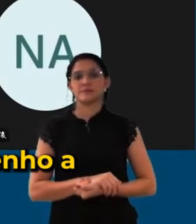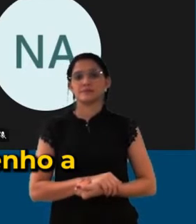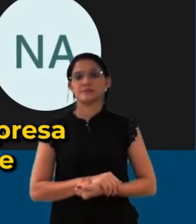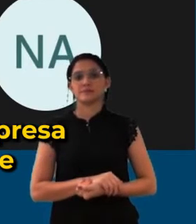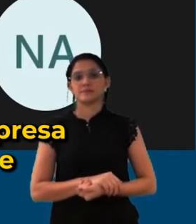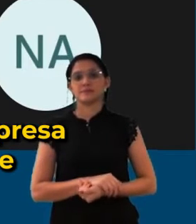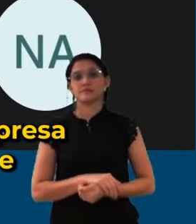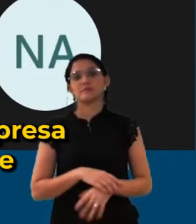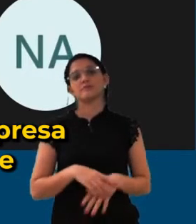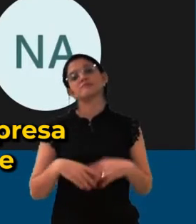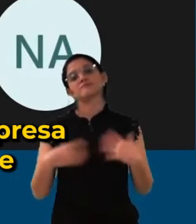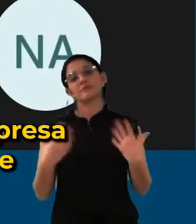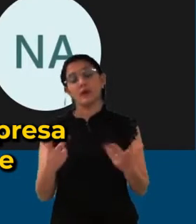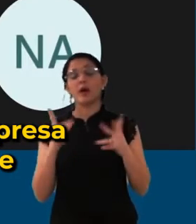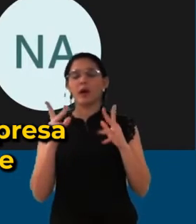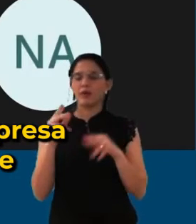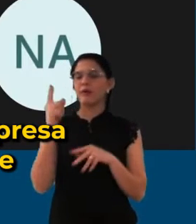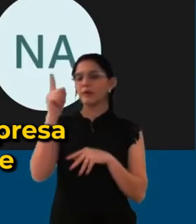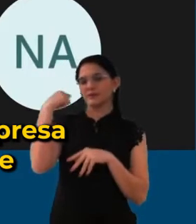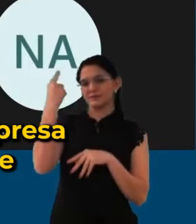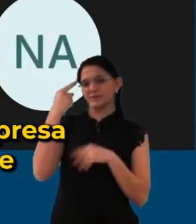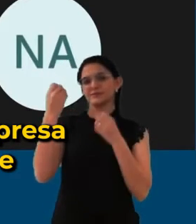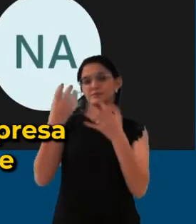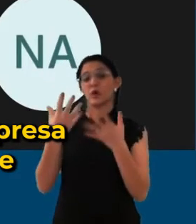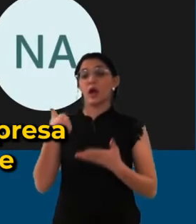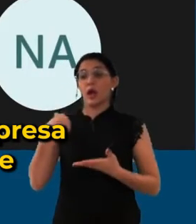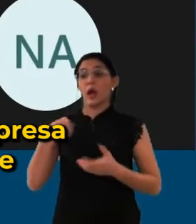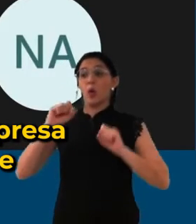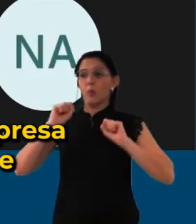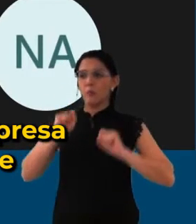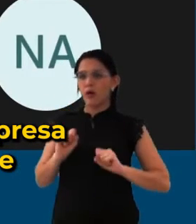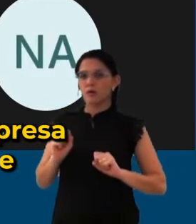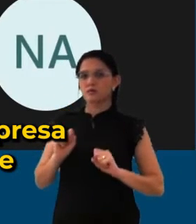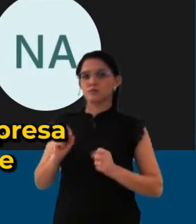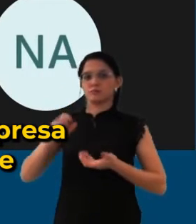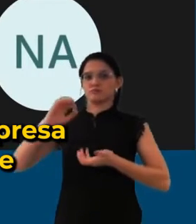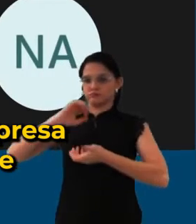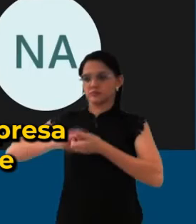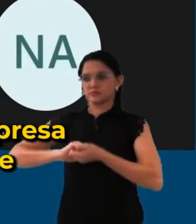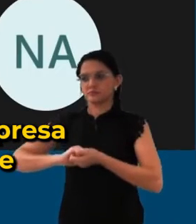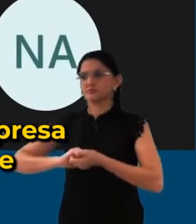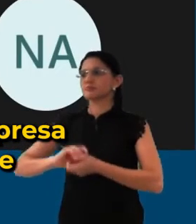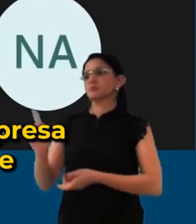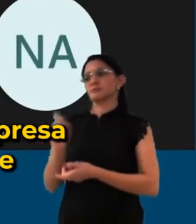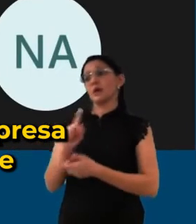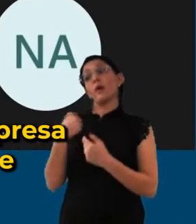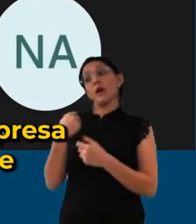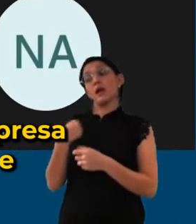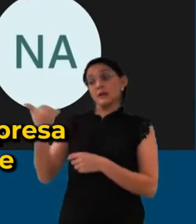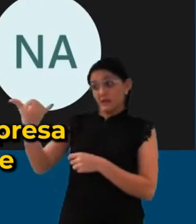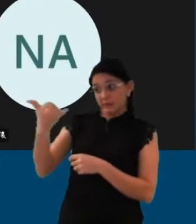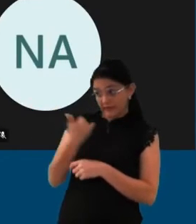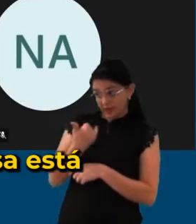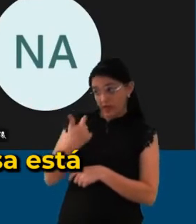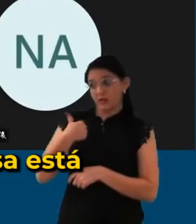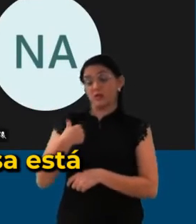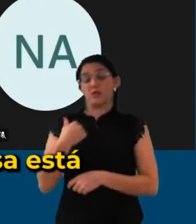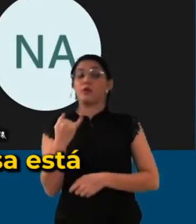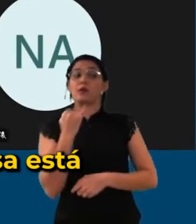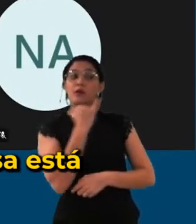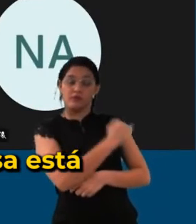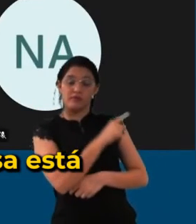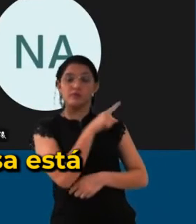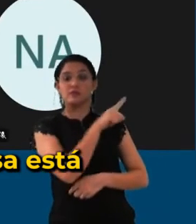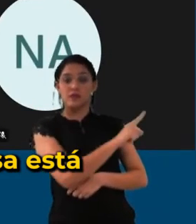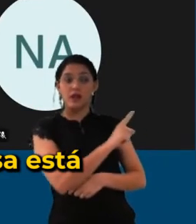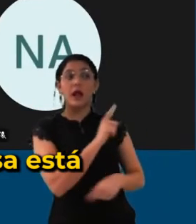chave do cofre, o que eu vou chegar e apresentar aqui para a empresa o que é que vocês têm que fazer, né? E vou recomendar, eventualmente, de que isso aí